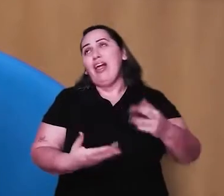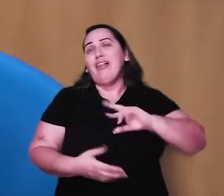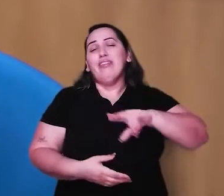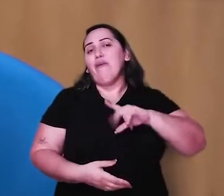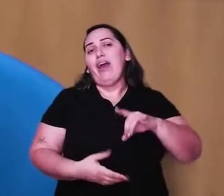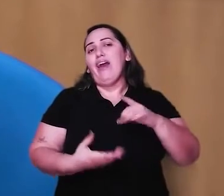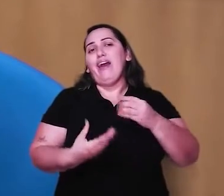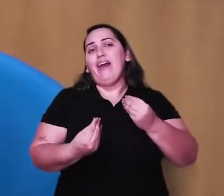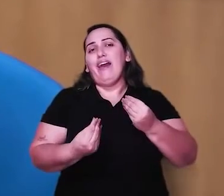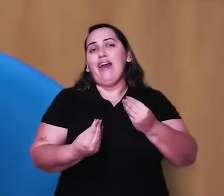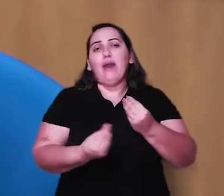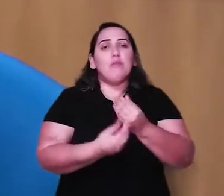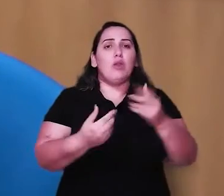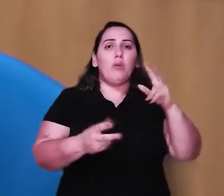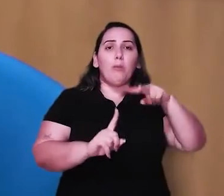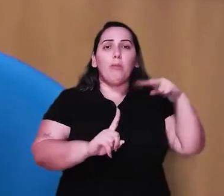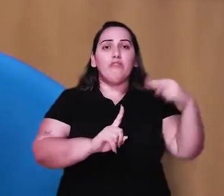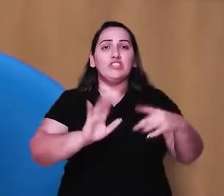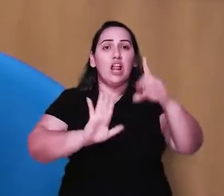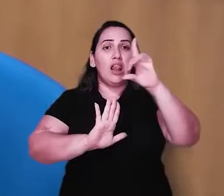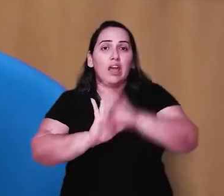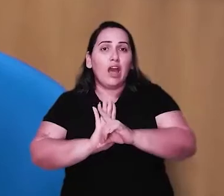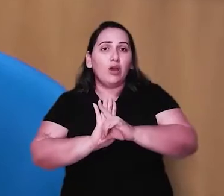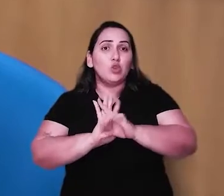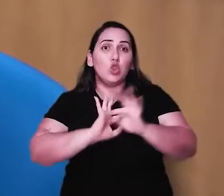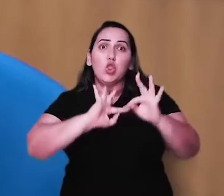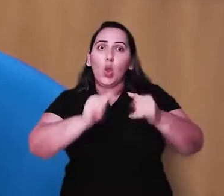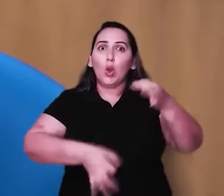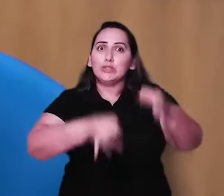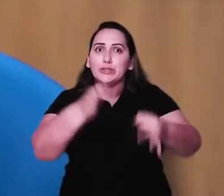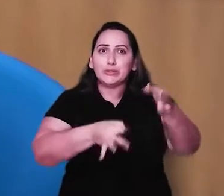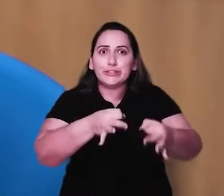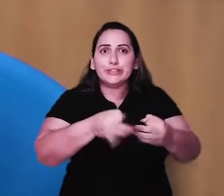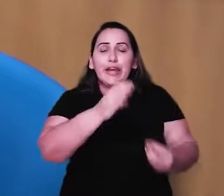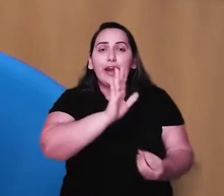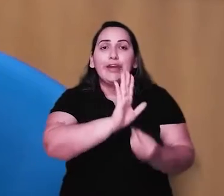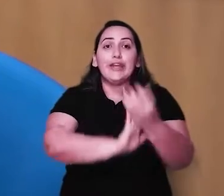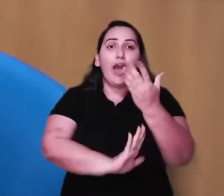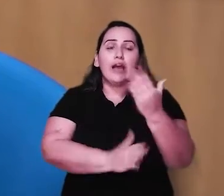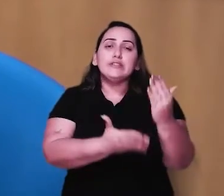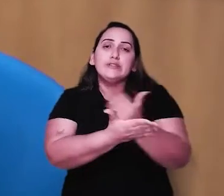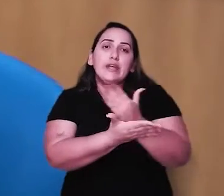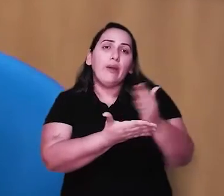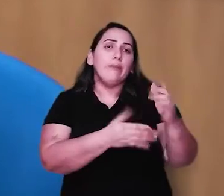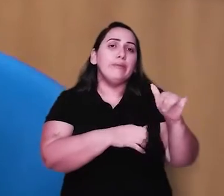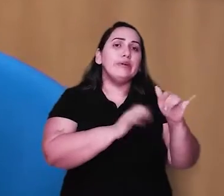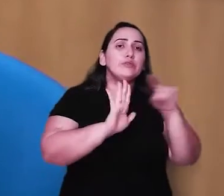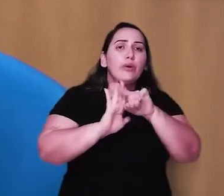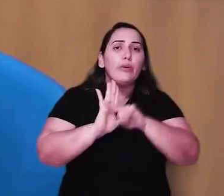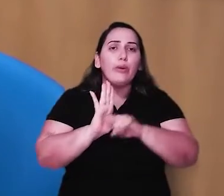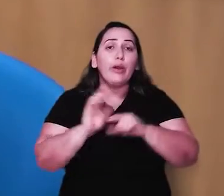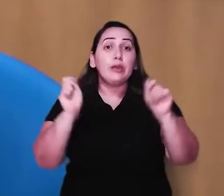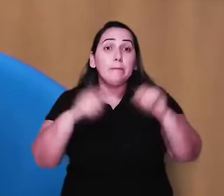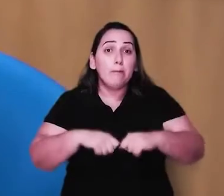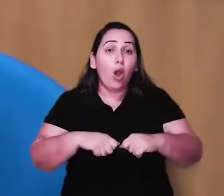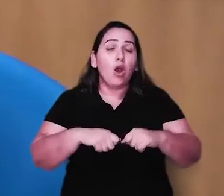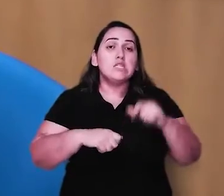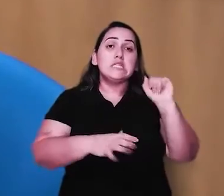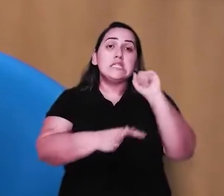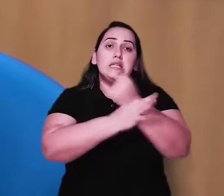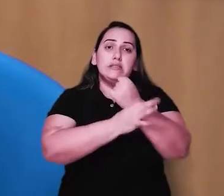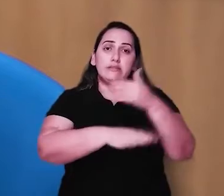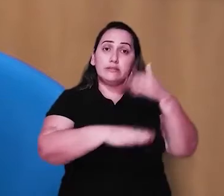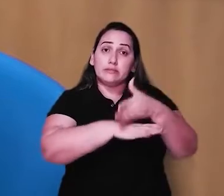é nova, não é uma questão nova, tanto do ponto de vista legal como na jurisprudência, a implementação de medidas que visem a maior participação